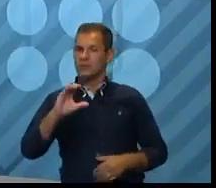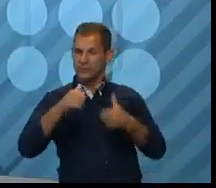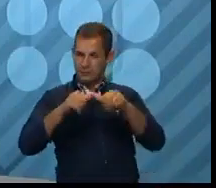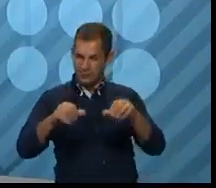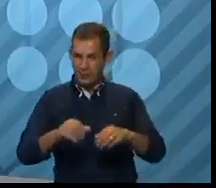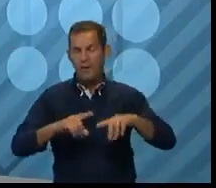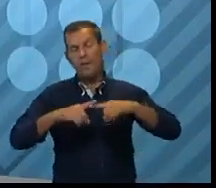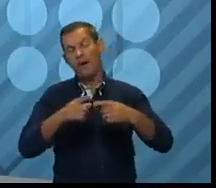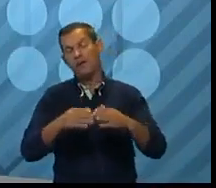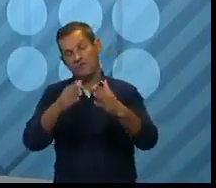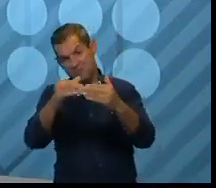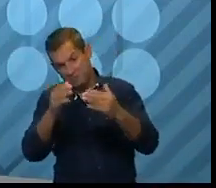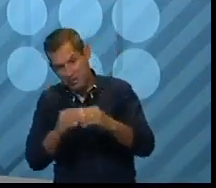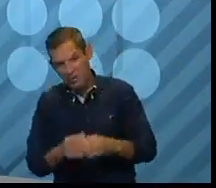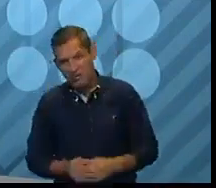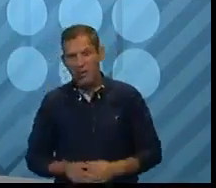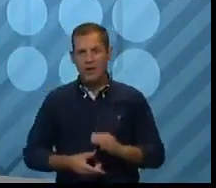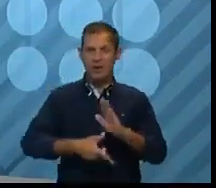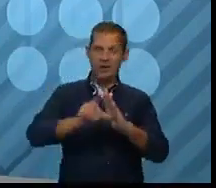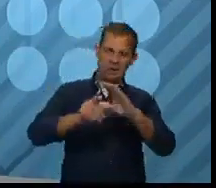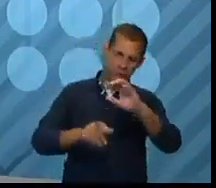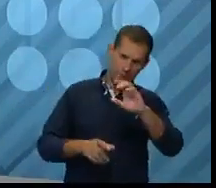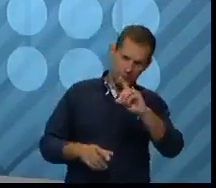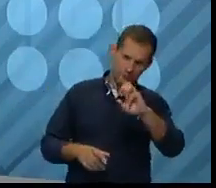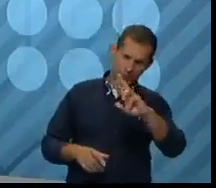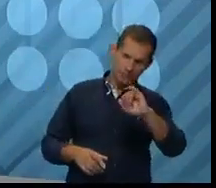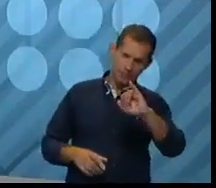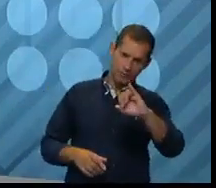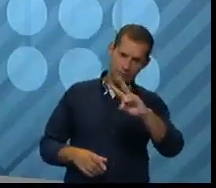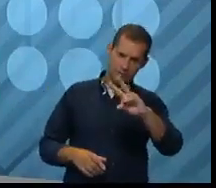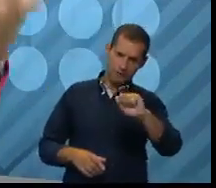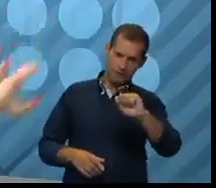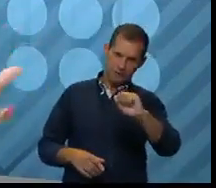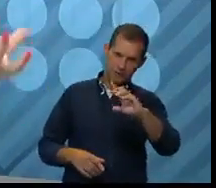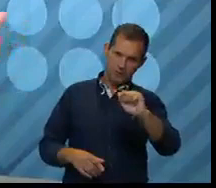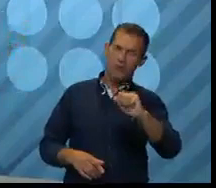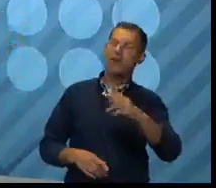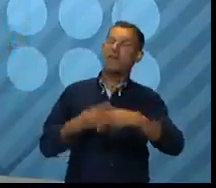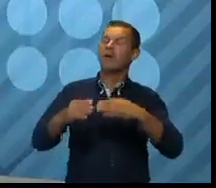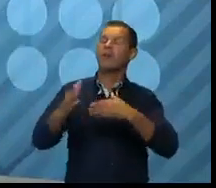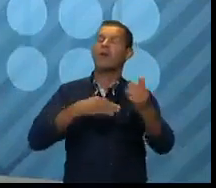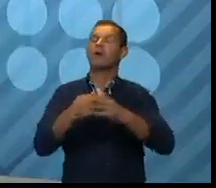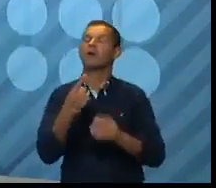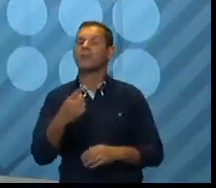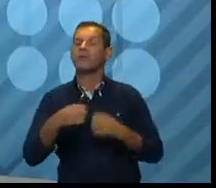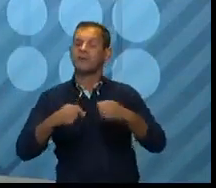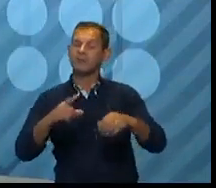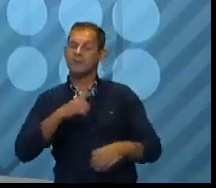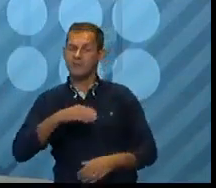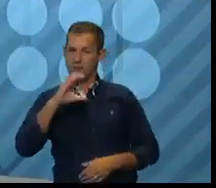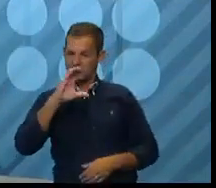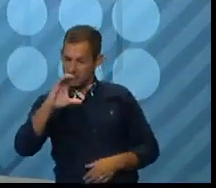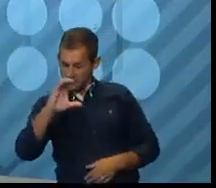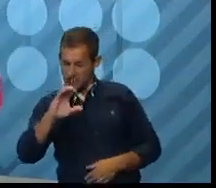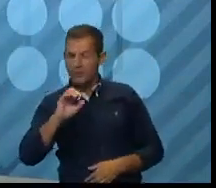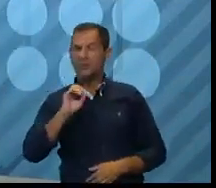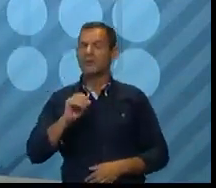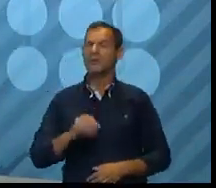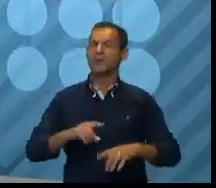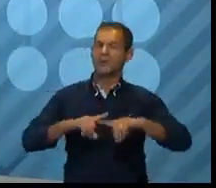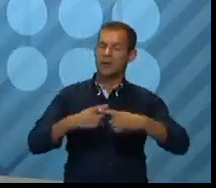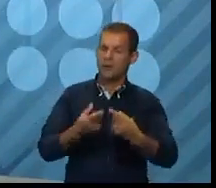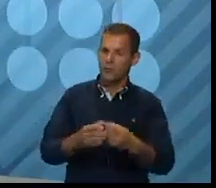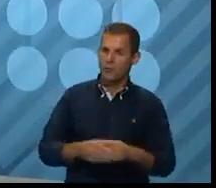ali. Mas se ele te pedir a antiderivada, ele está te falando que ele quer qualquer uma. Então, eu preciso colocar o C, que é o da